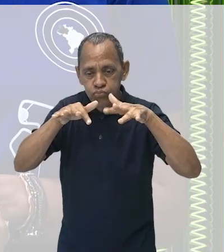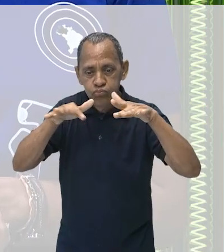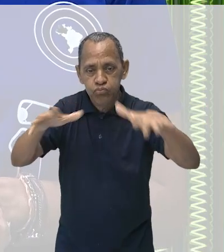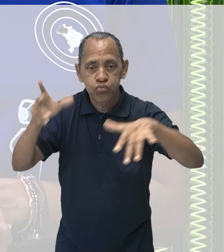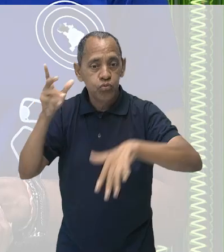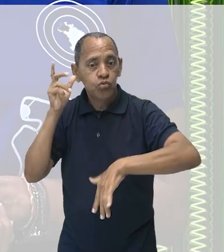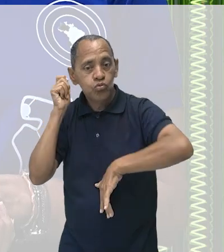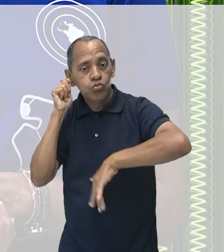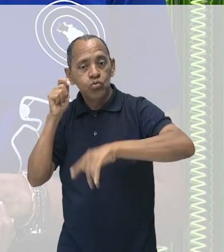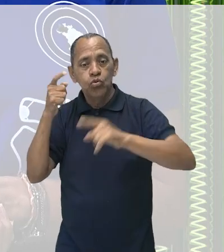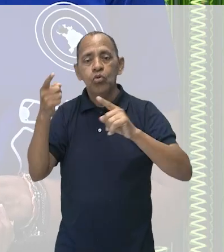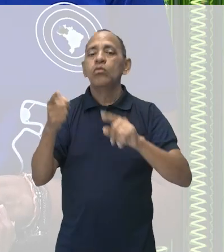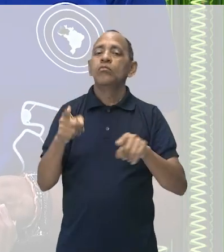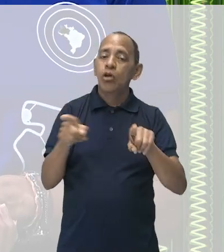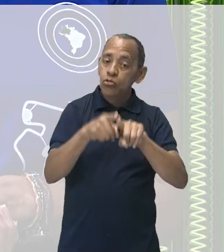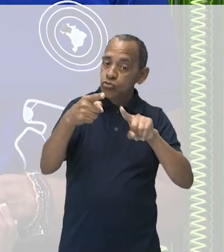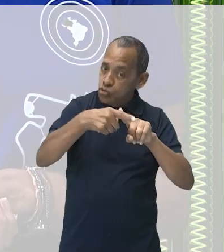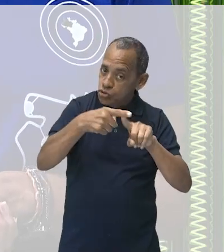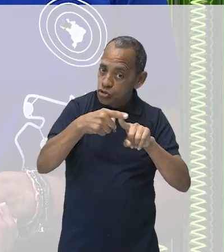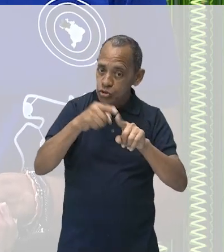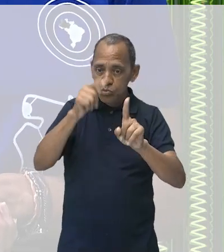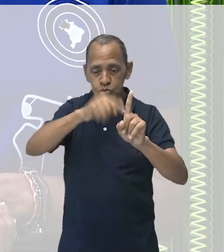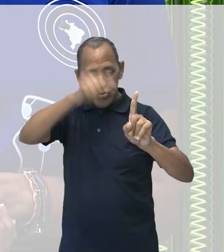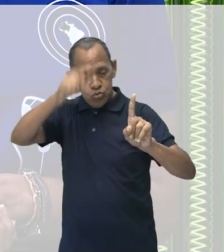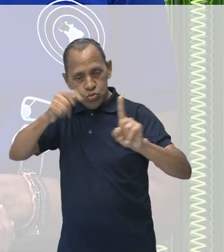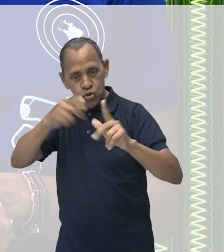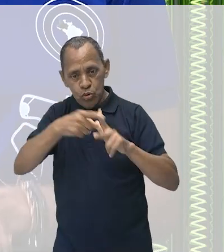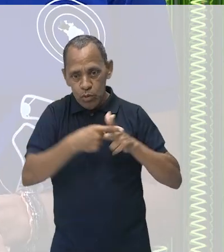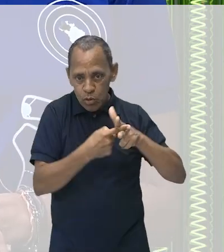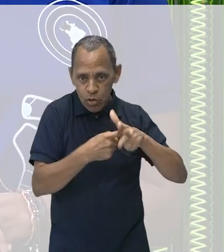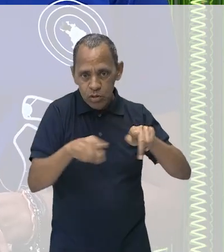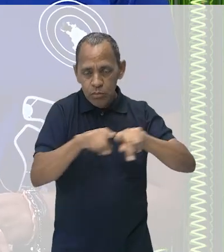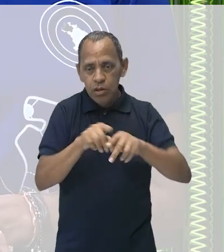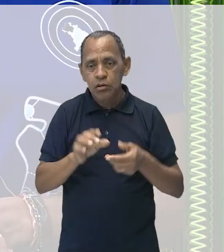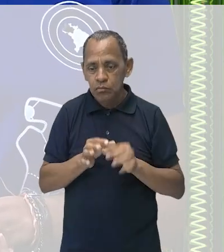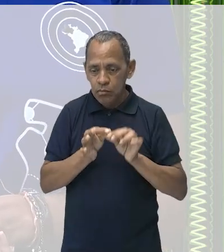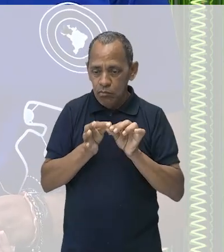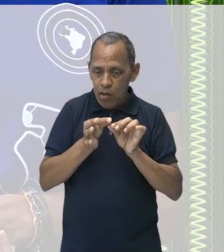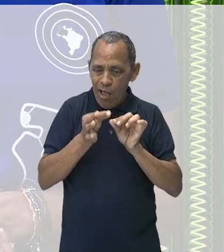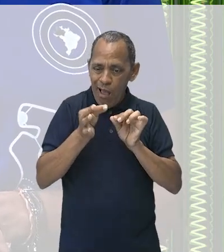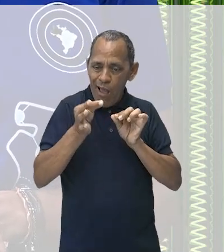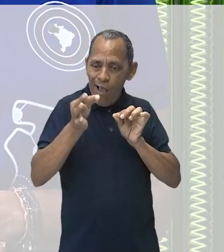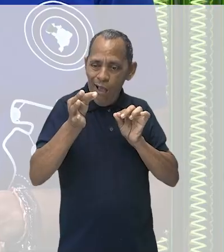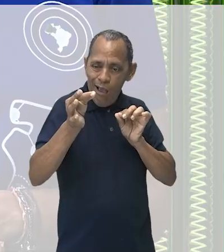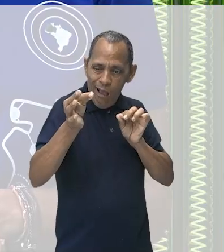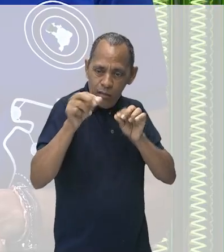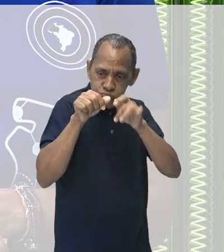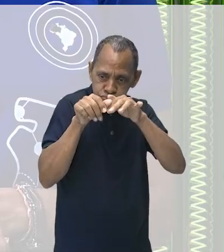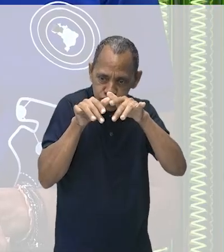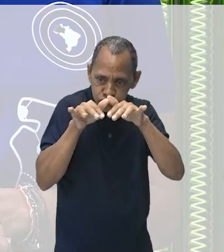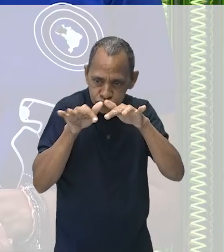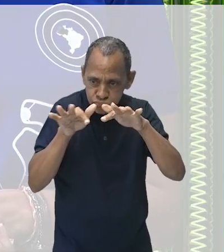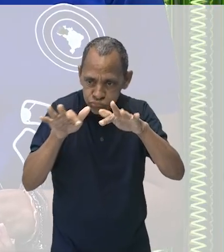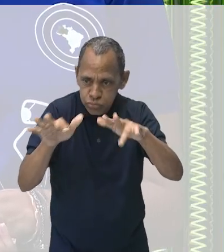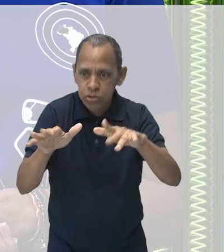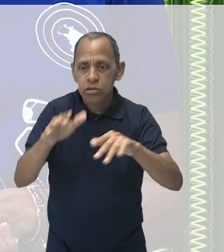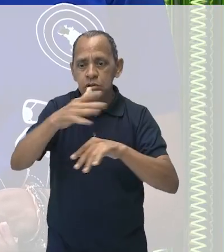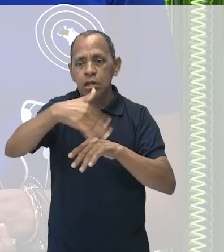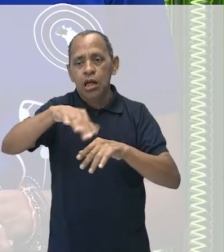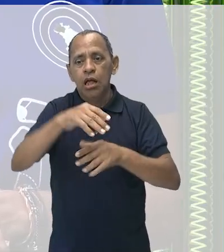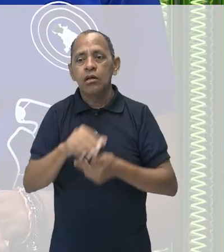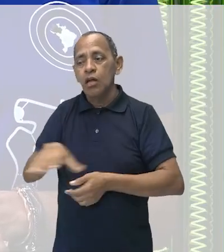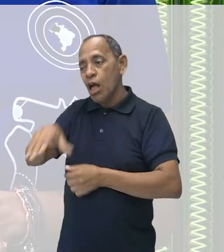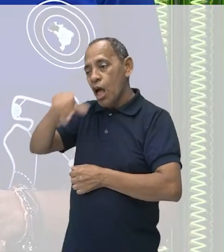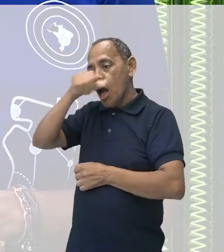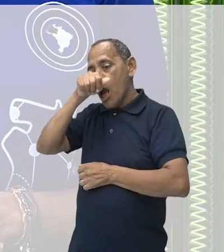som, que é um tipo de onda mecânica. O som é uma onda longitudinal mecânica que se propaga através de meios como